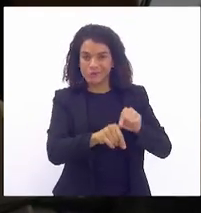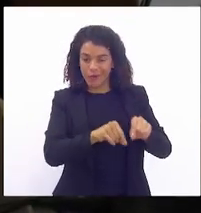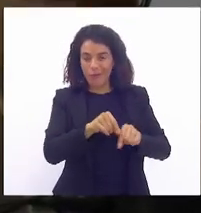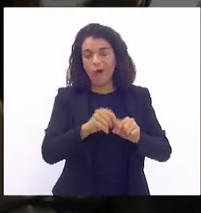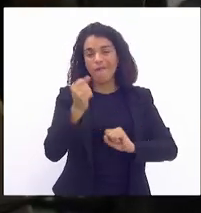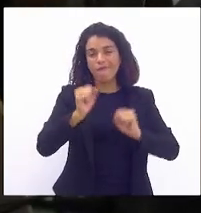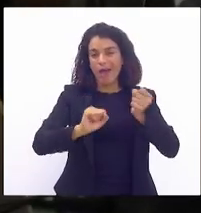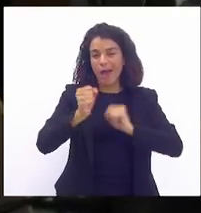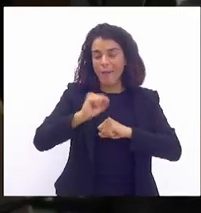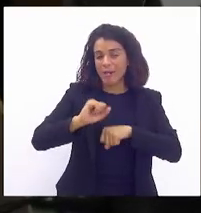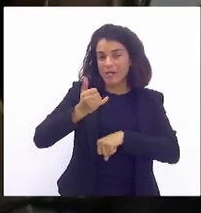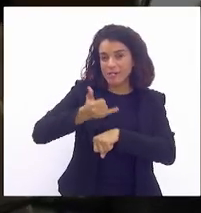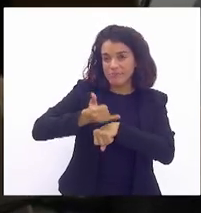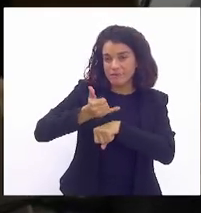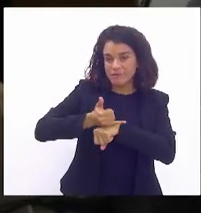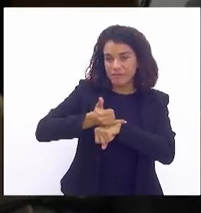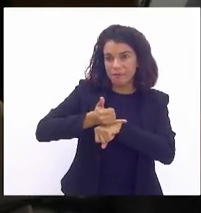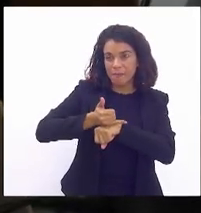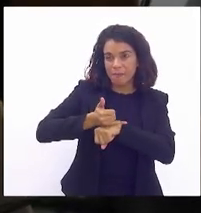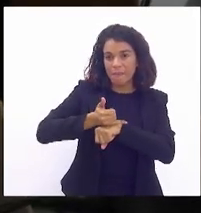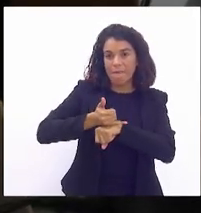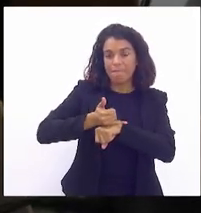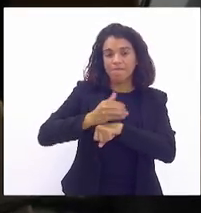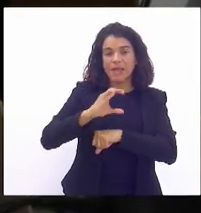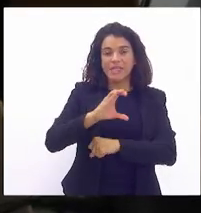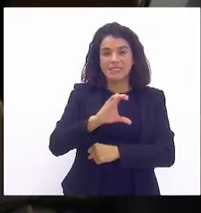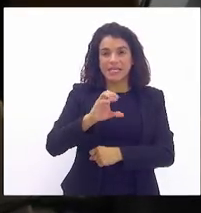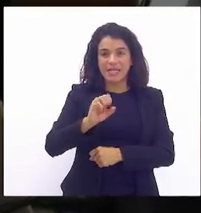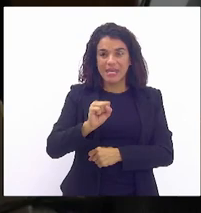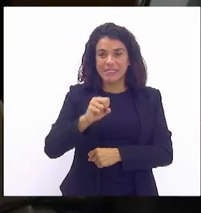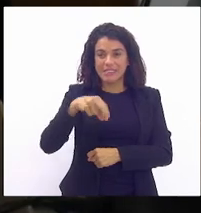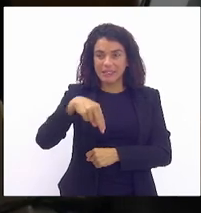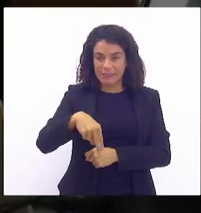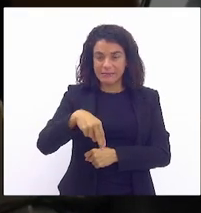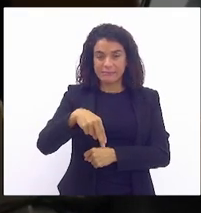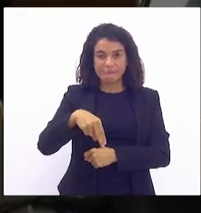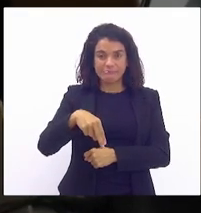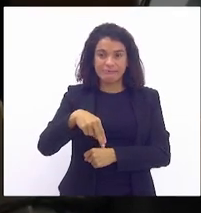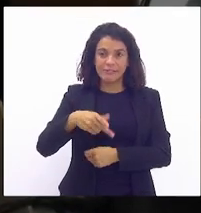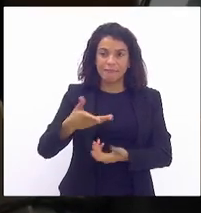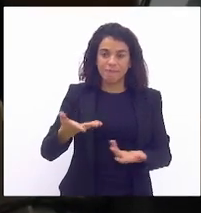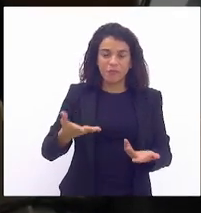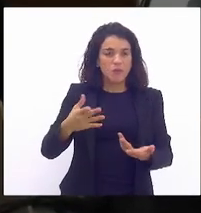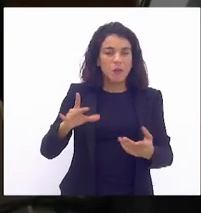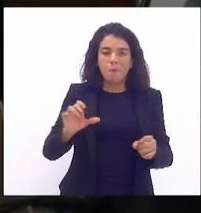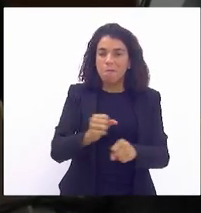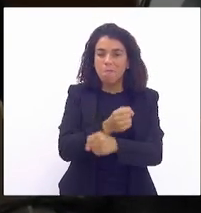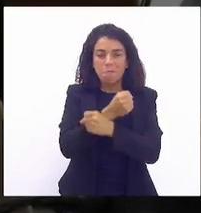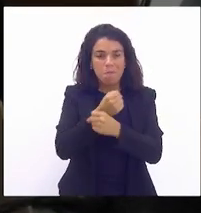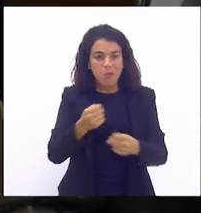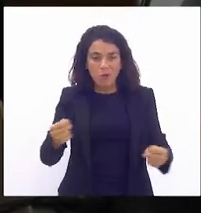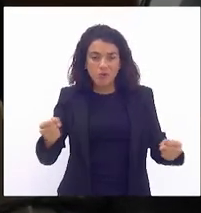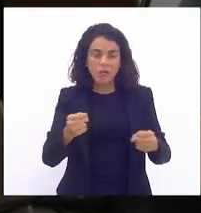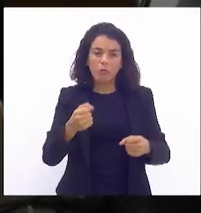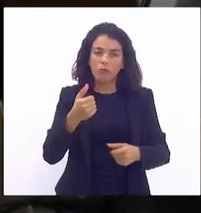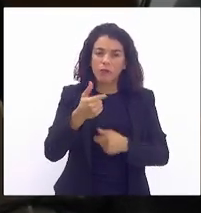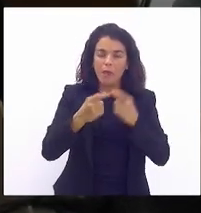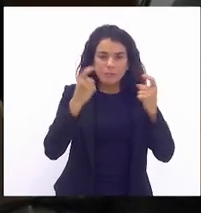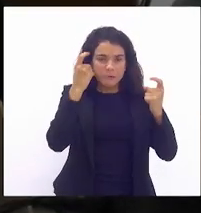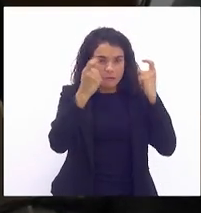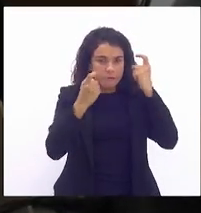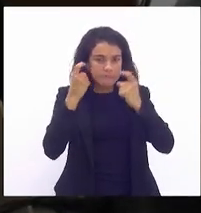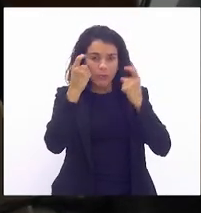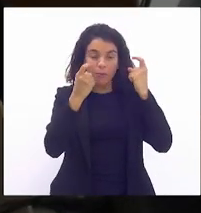siderúrgica como a CSN, décadas de história, não é possível que não tenha se dedicado, deputado Jair,